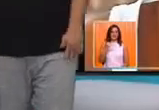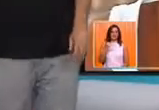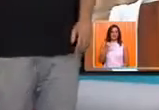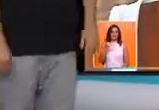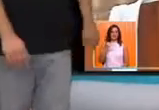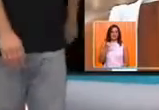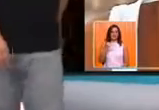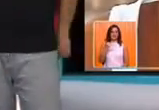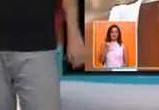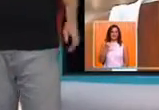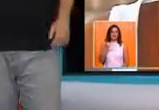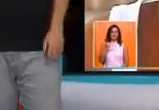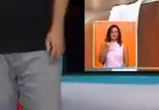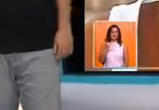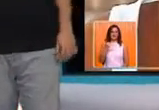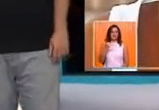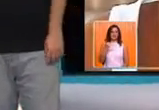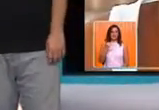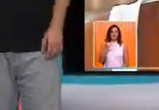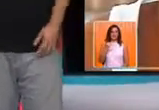gosta de fazer